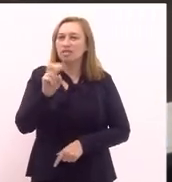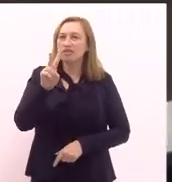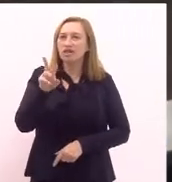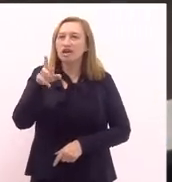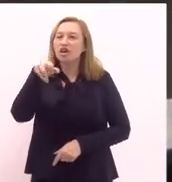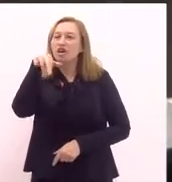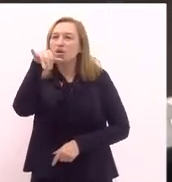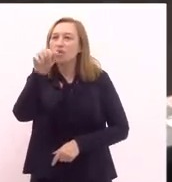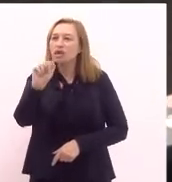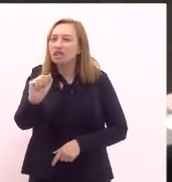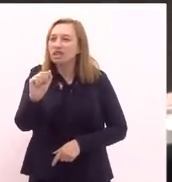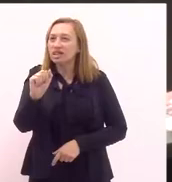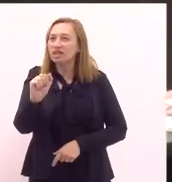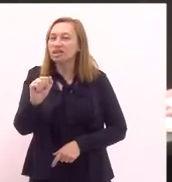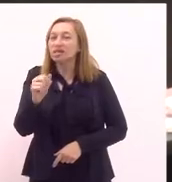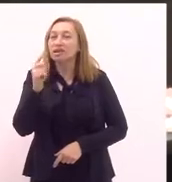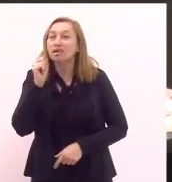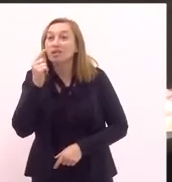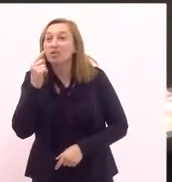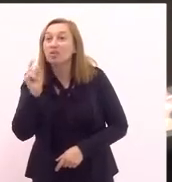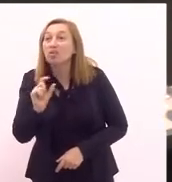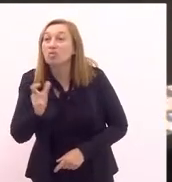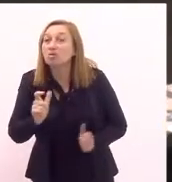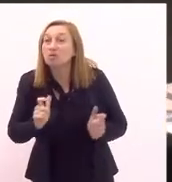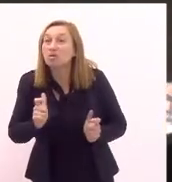Lima que de Verônica que eu não vi